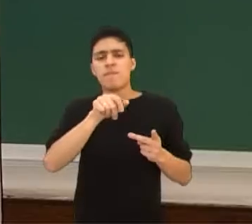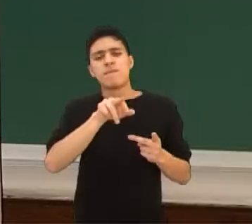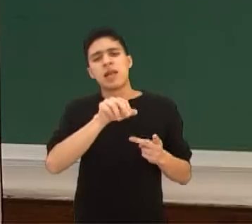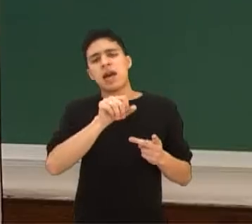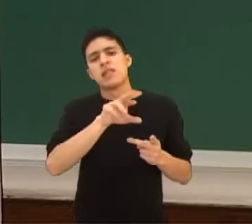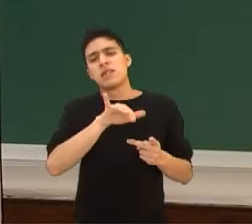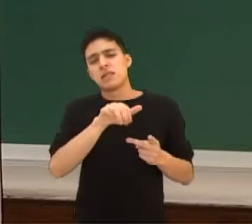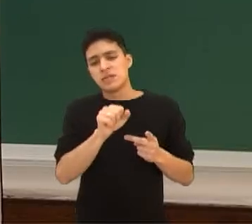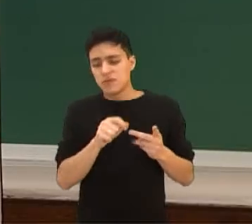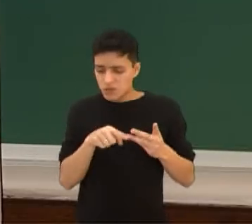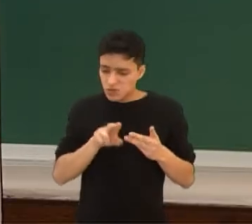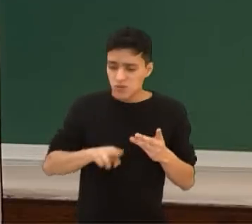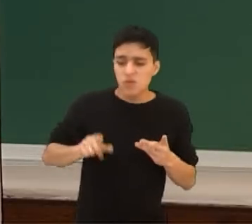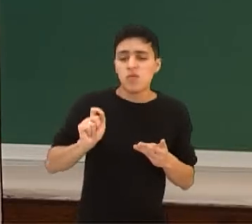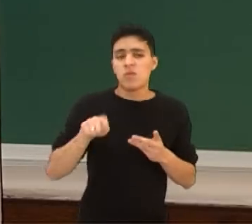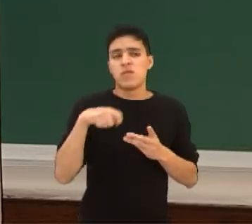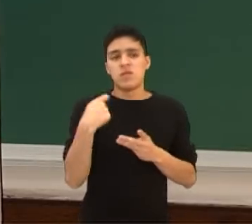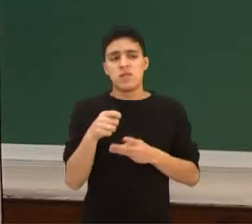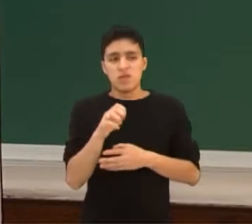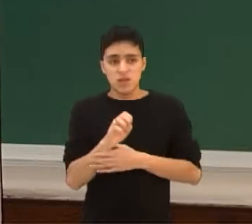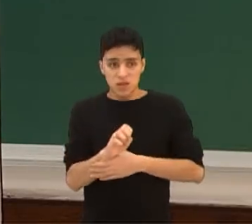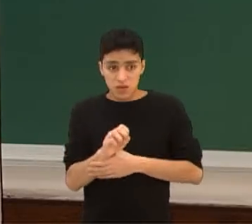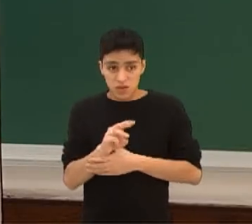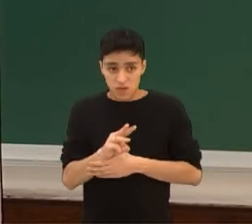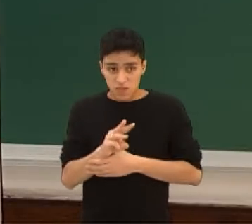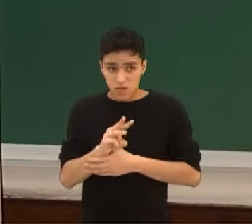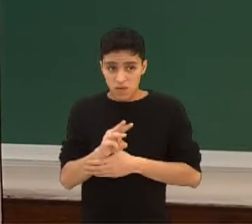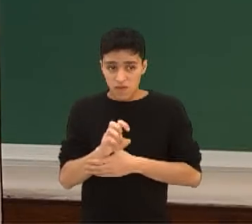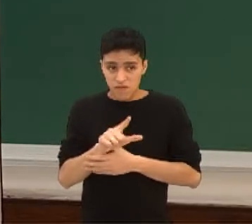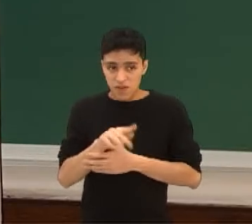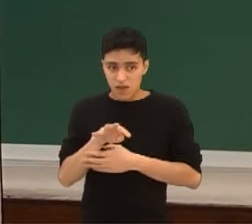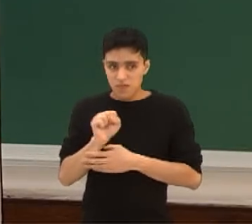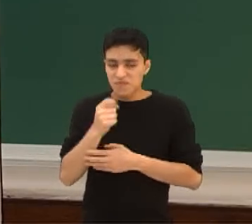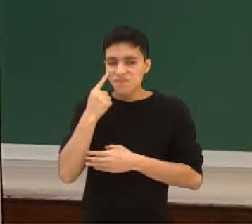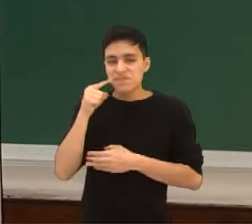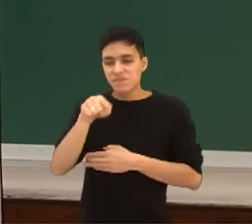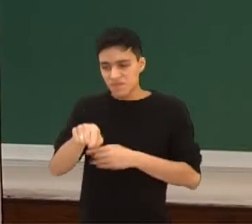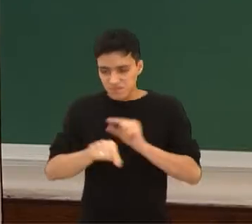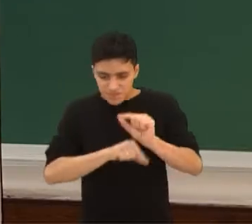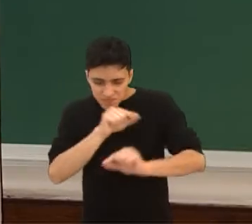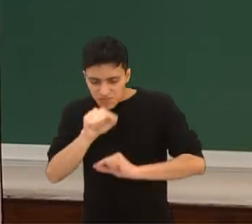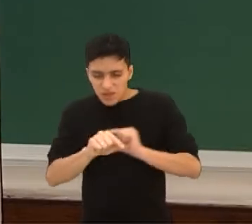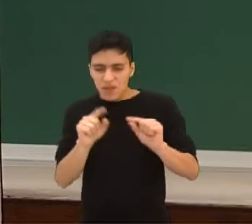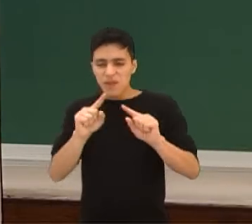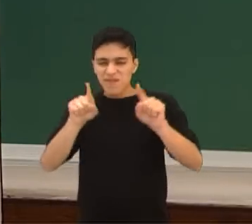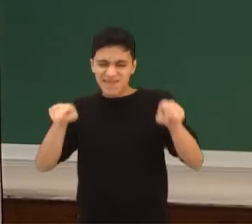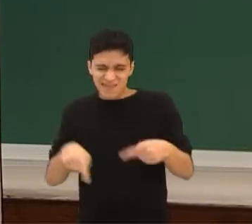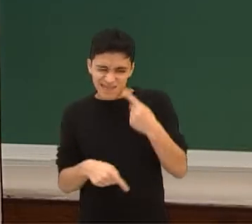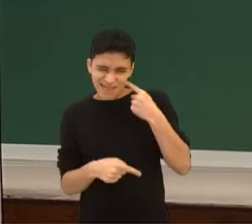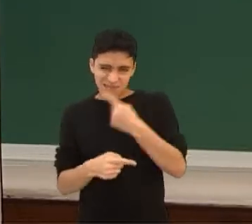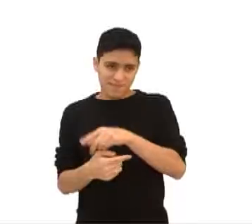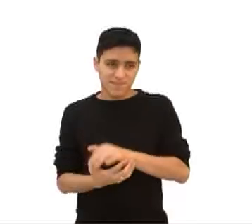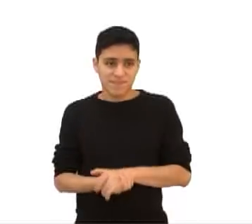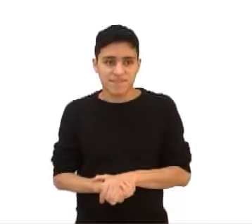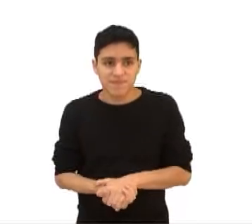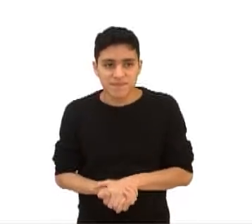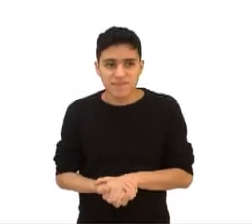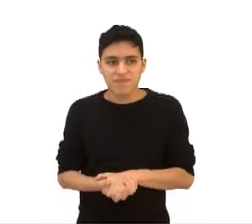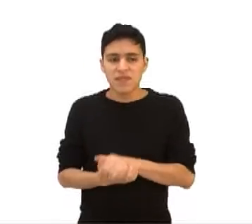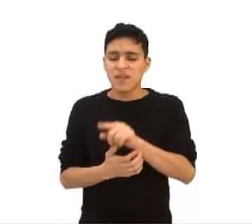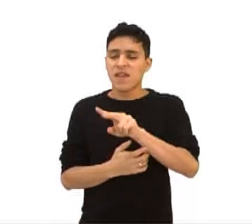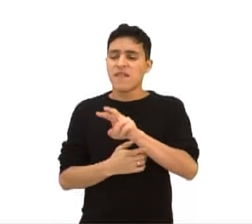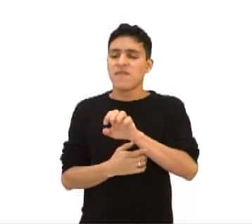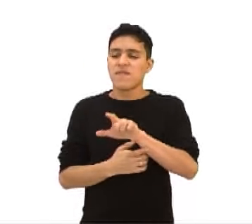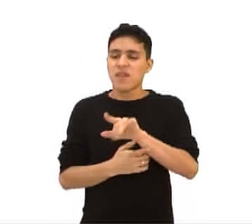pradarias. São chamadas de velds, conforme você pode observar aqui, destacado. E aqui o exemplo de um